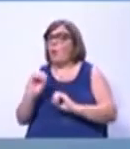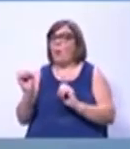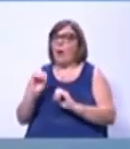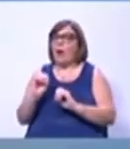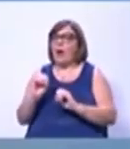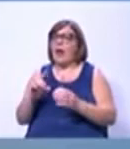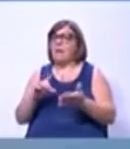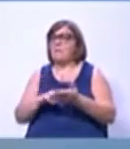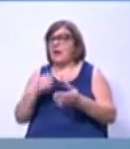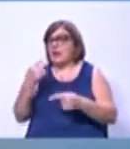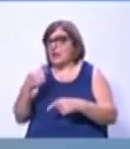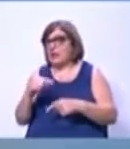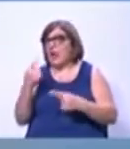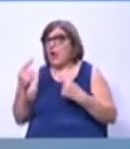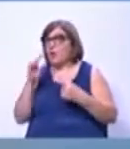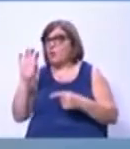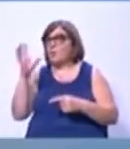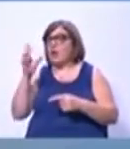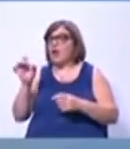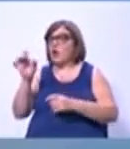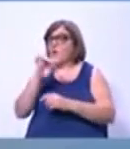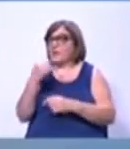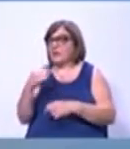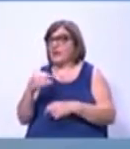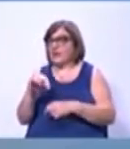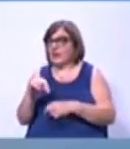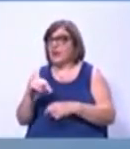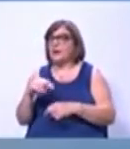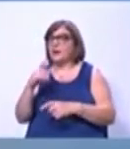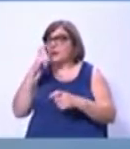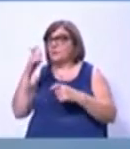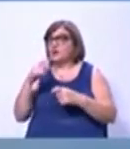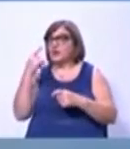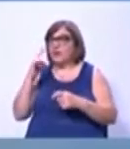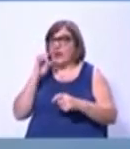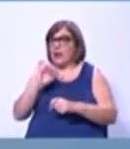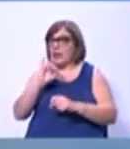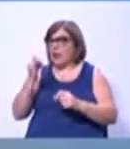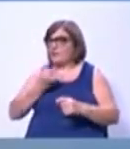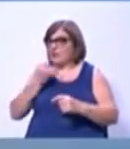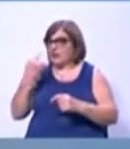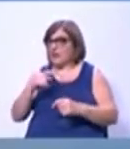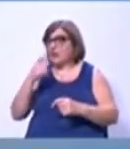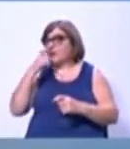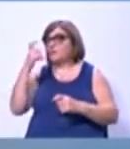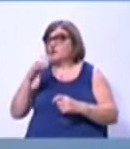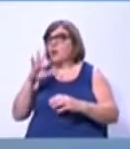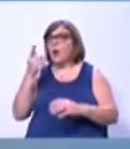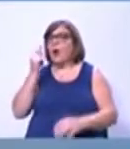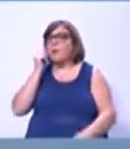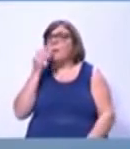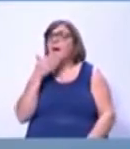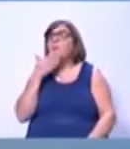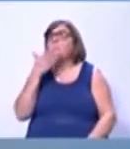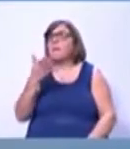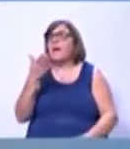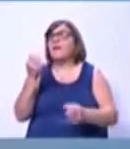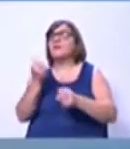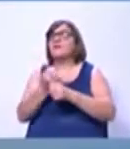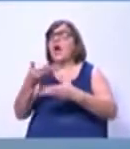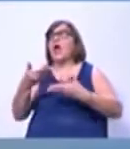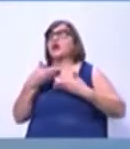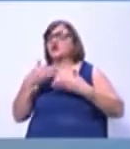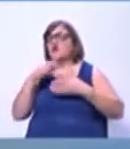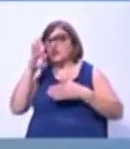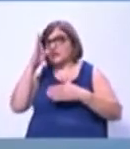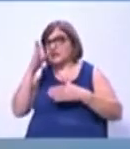Nos Estados Unidos, em alguns países da Europa, isto existe. E, portanto, as pessoas estão claramente identificadas e um pai, quando recorre aos seus serviços, sabe